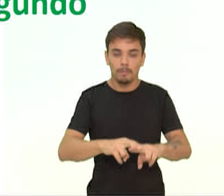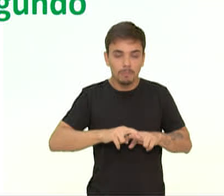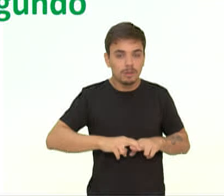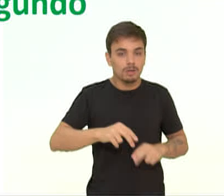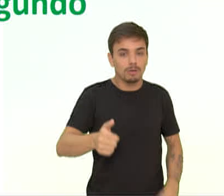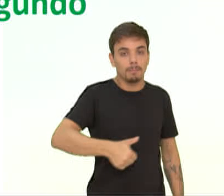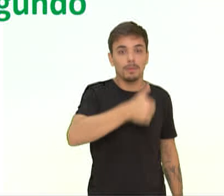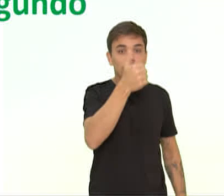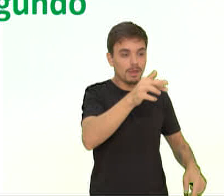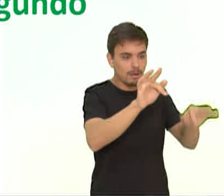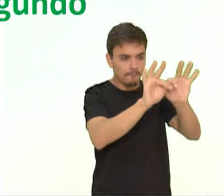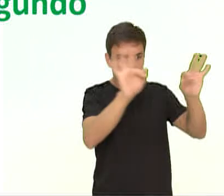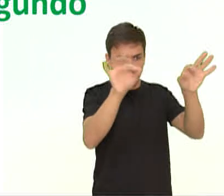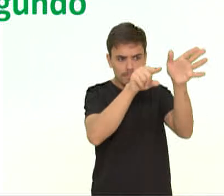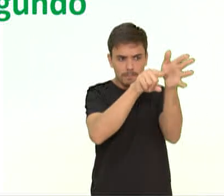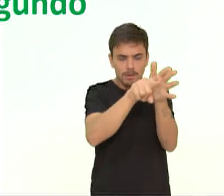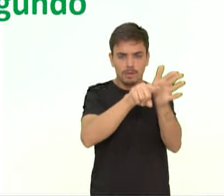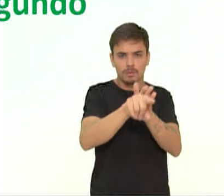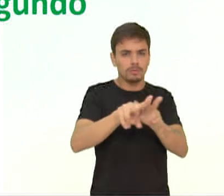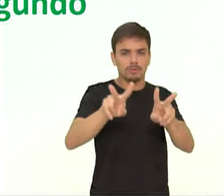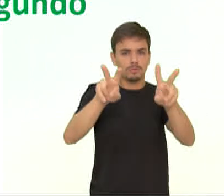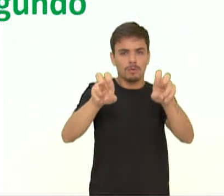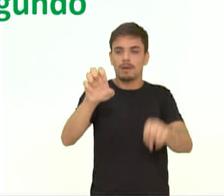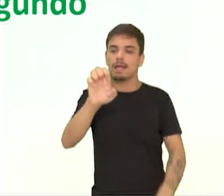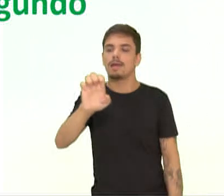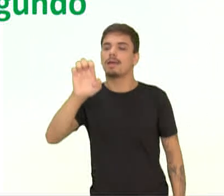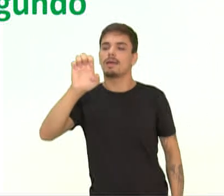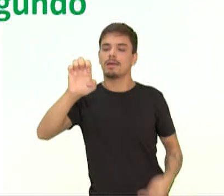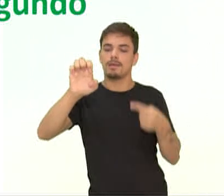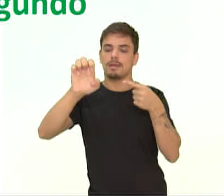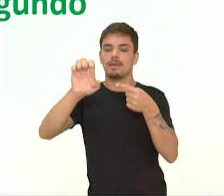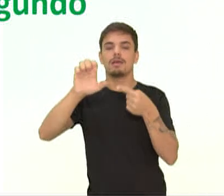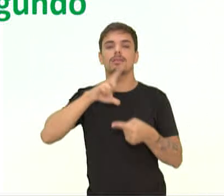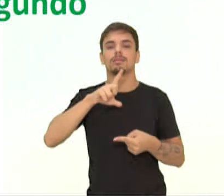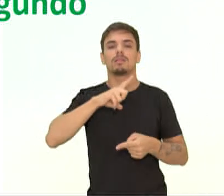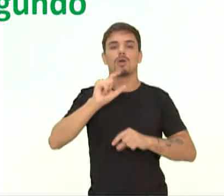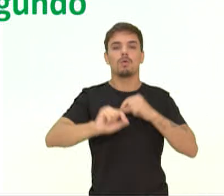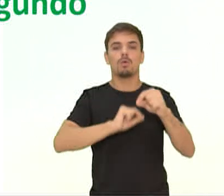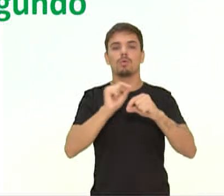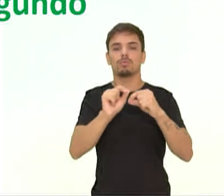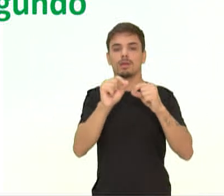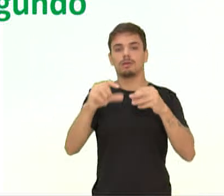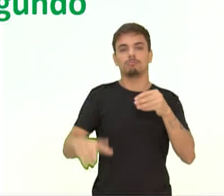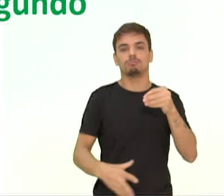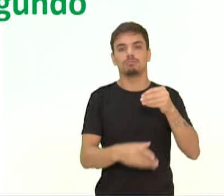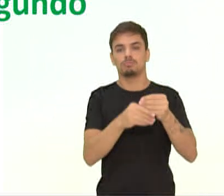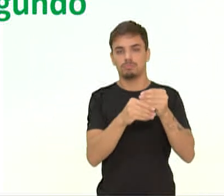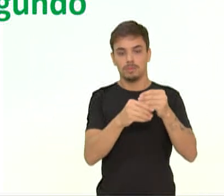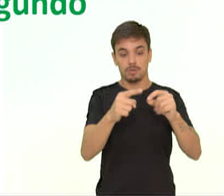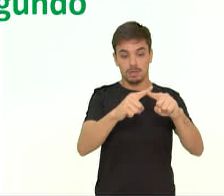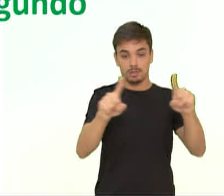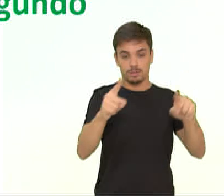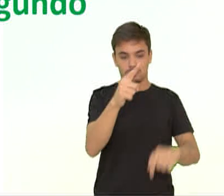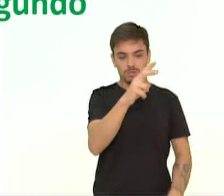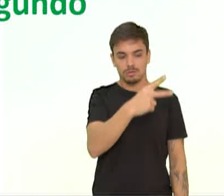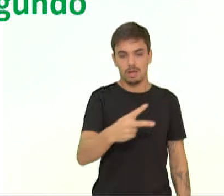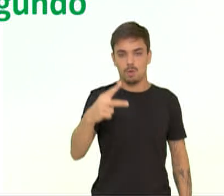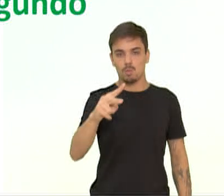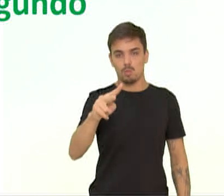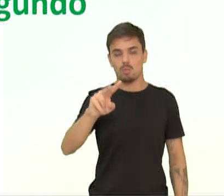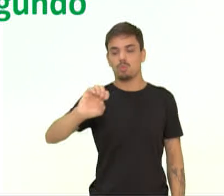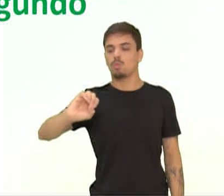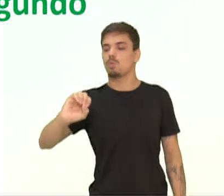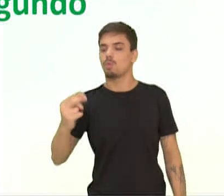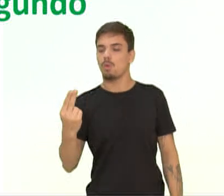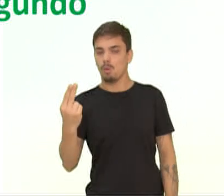primeiro enunciado, o termo e expressa uma relação de adição, enquanto que no segundo, o termo